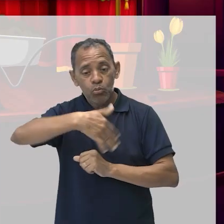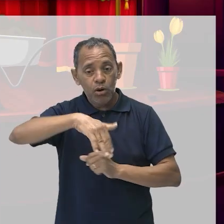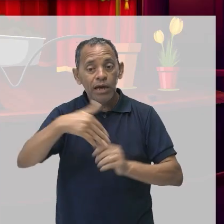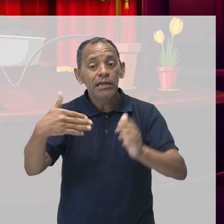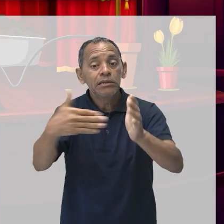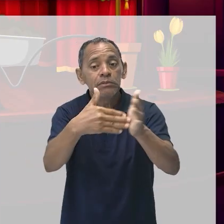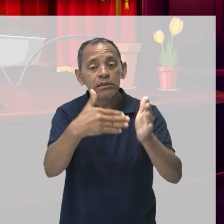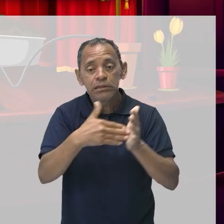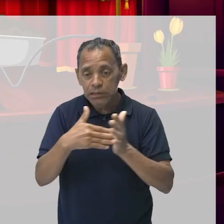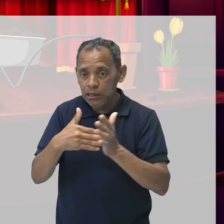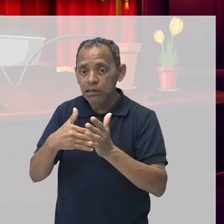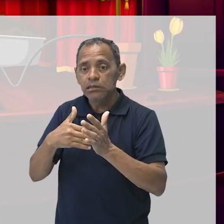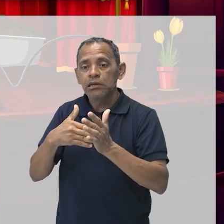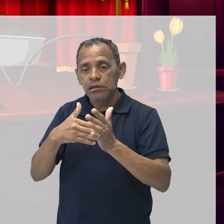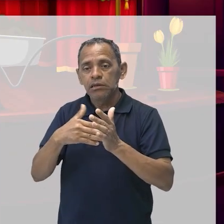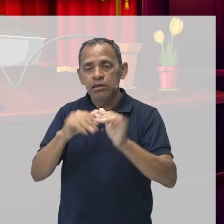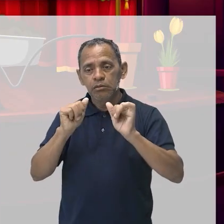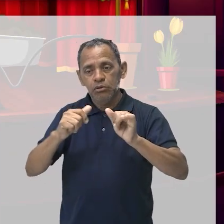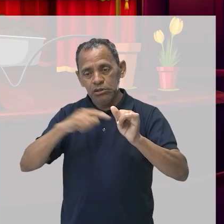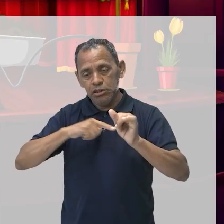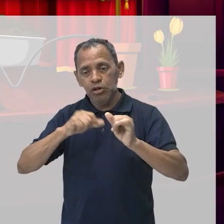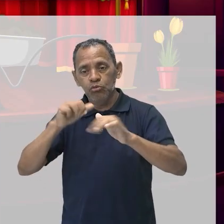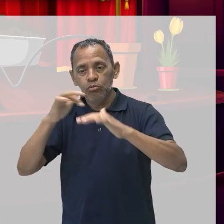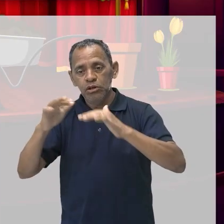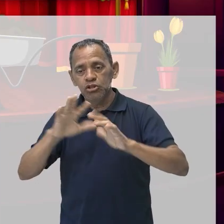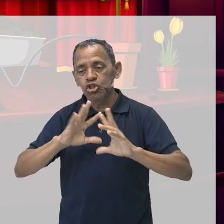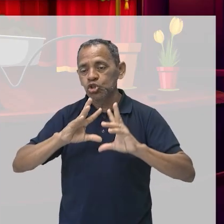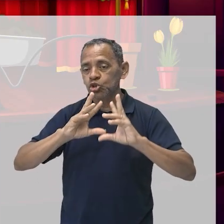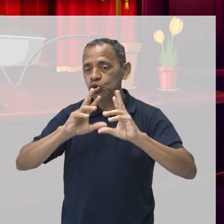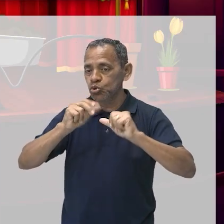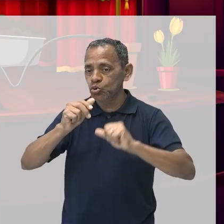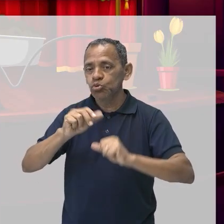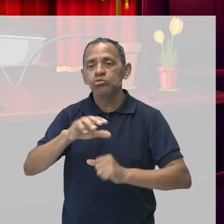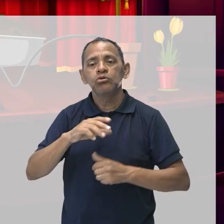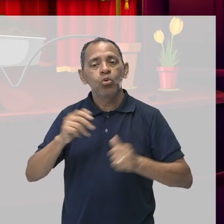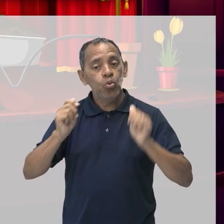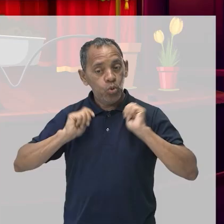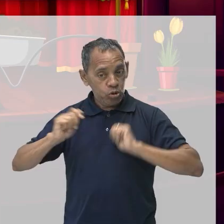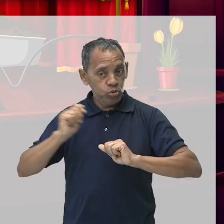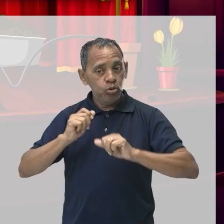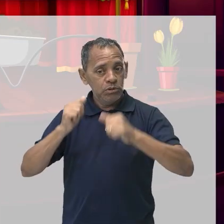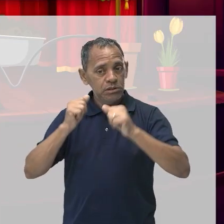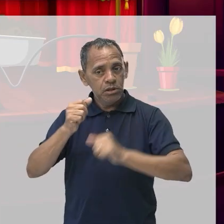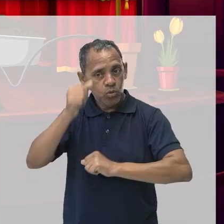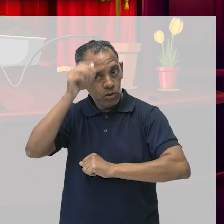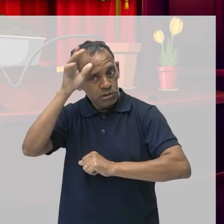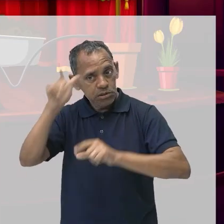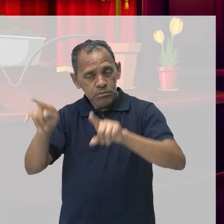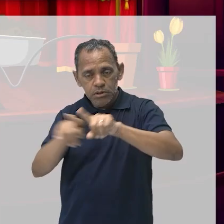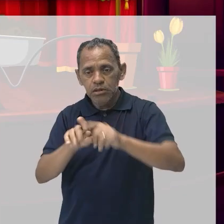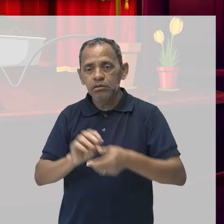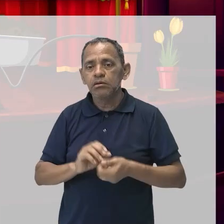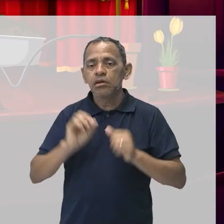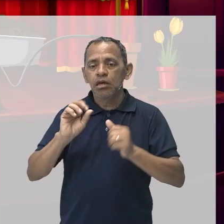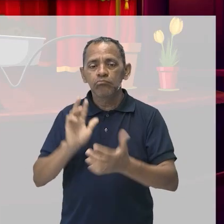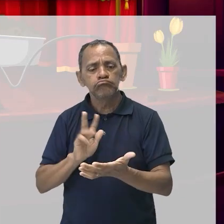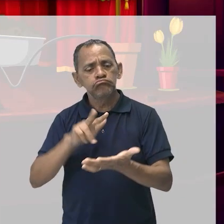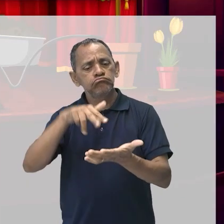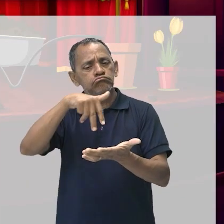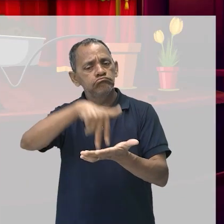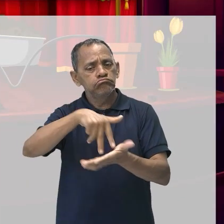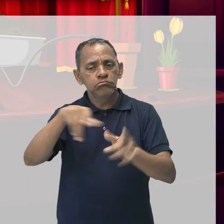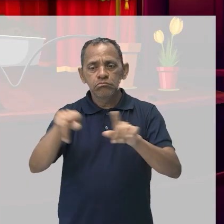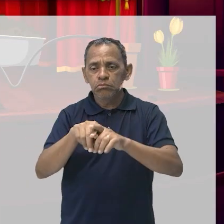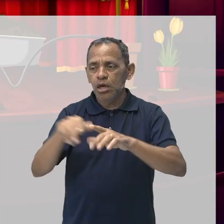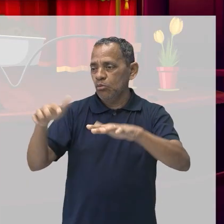se movimentar? Então, tudo isso o ator ele tem que conhecer. E aí, isso requer o quê? Postura